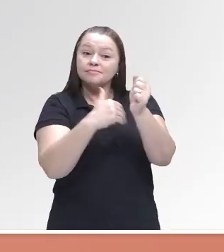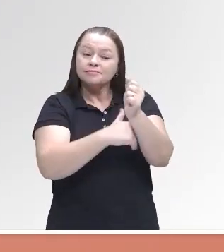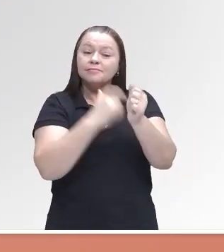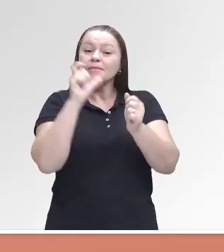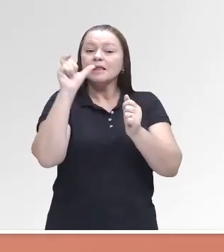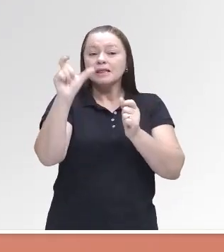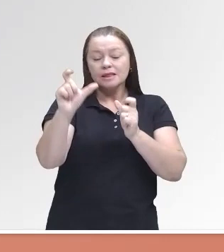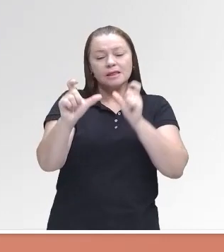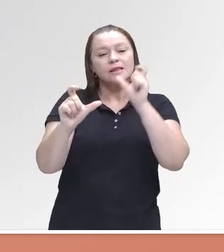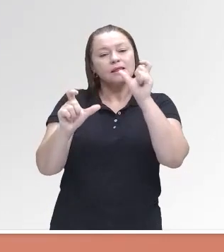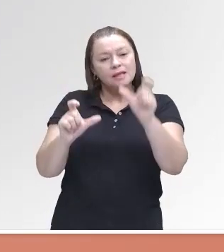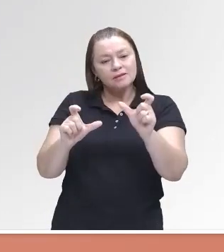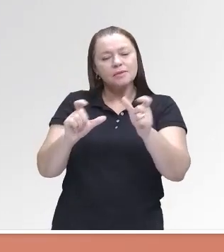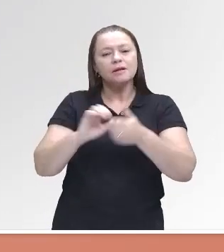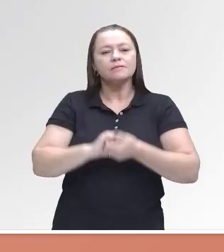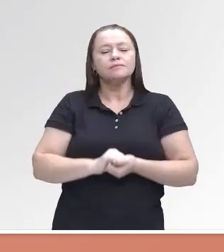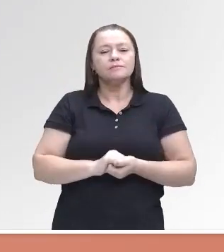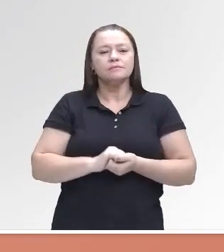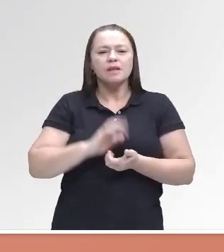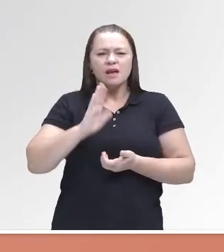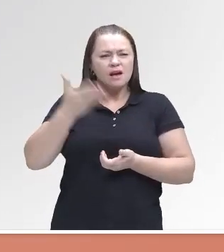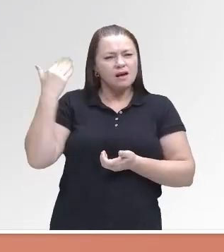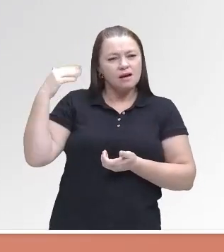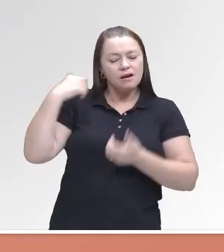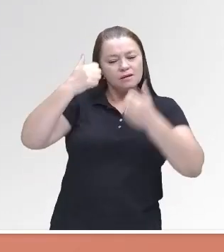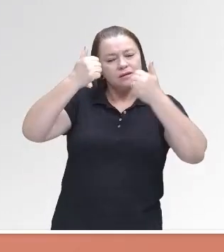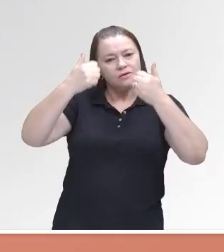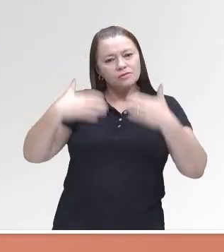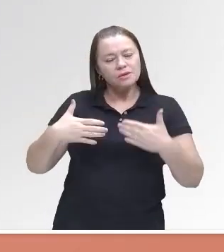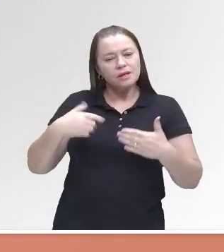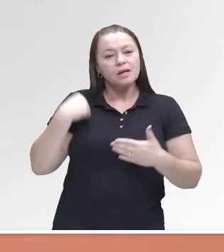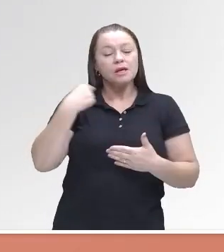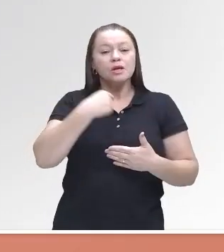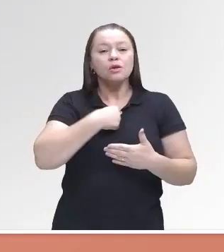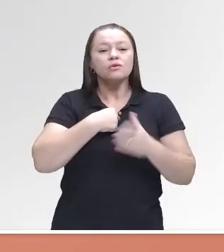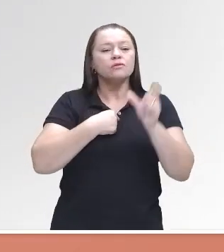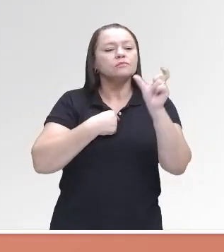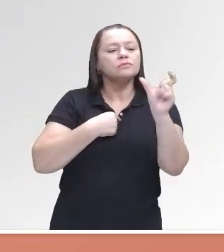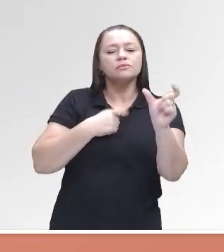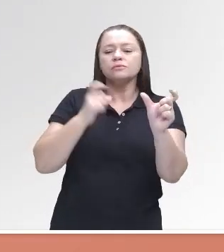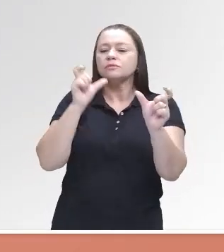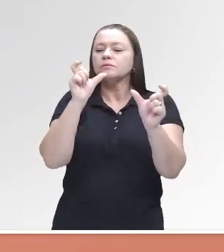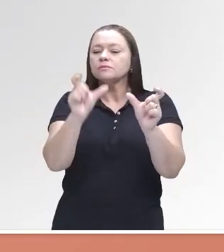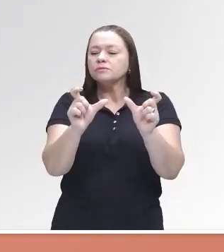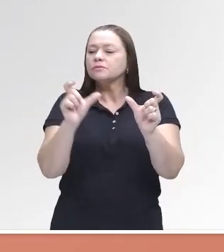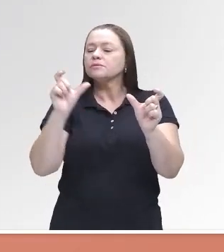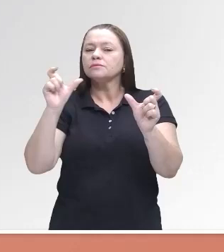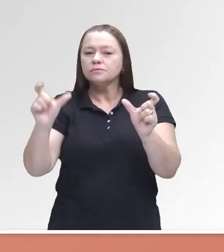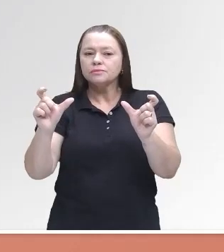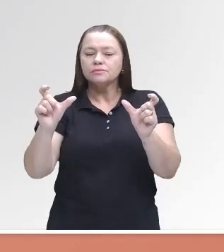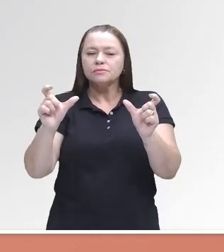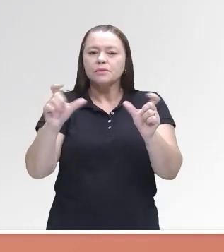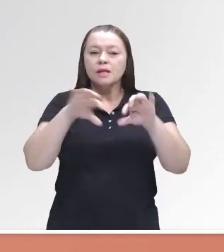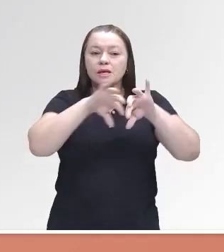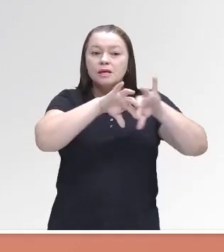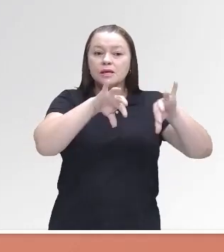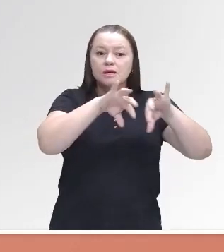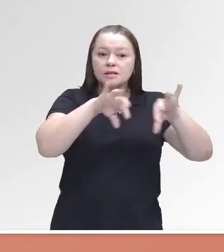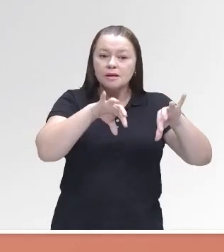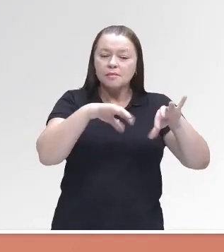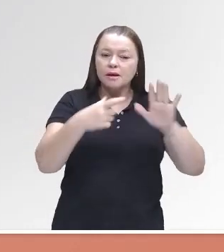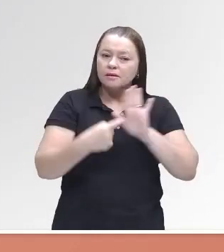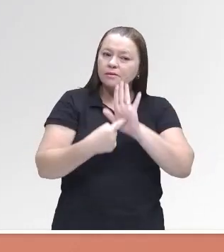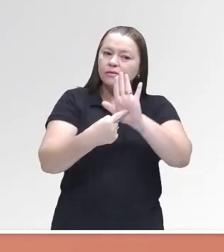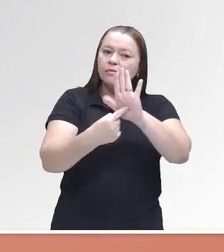das palavras. Como eu falei para vocês, nós vamos fazer a classificação de algumas palavras. E eu trouxe essas daqui para